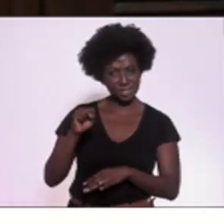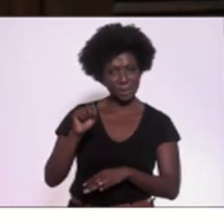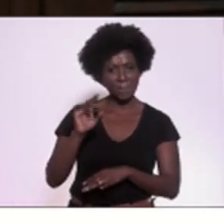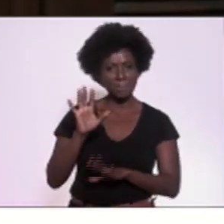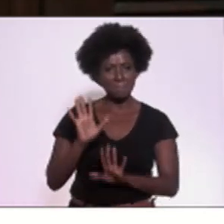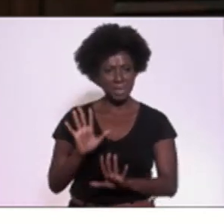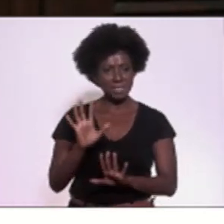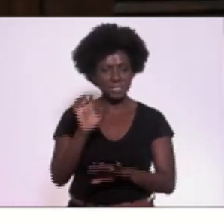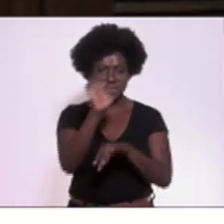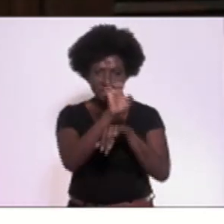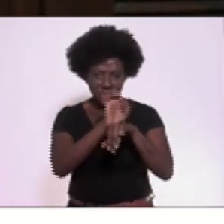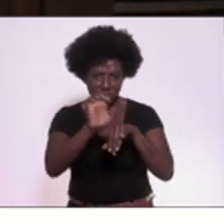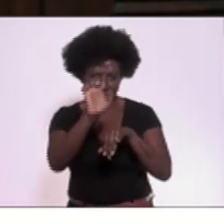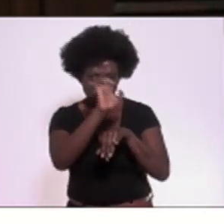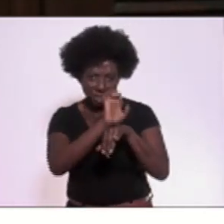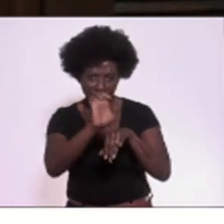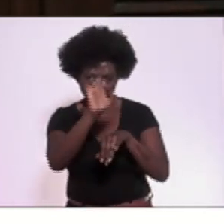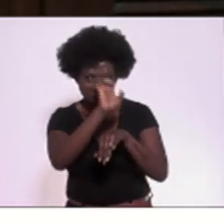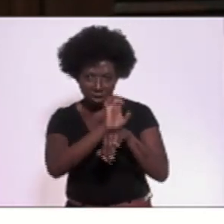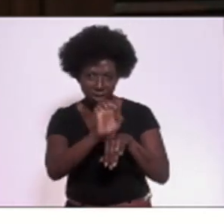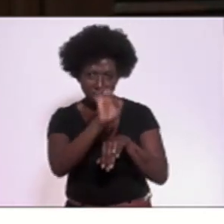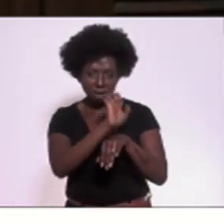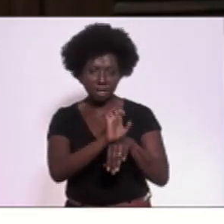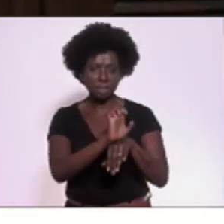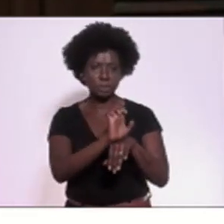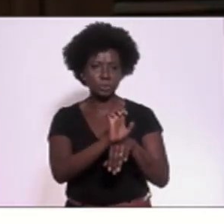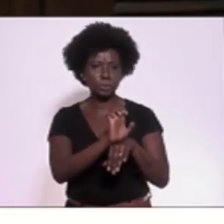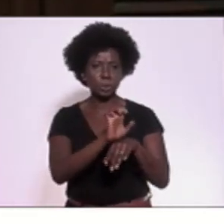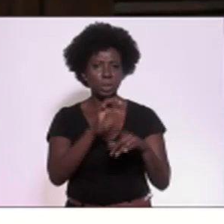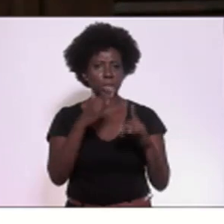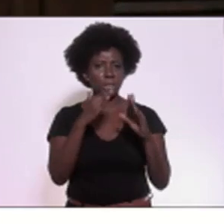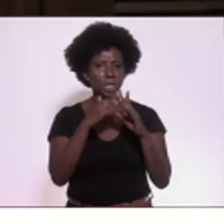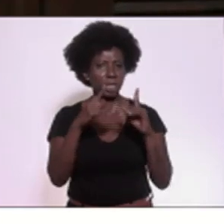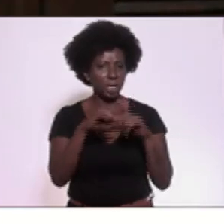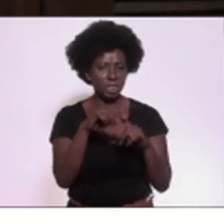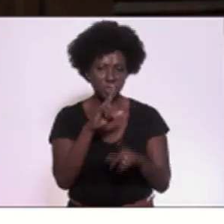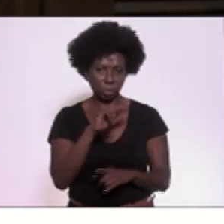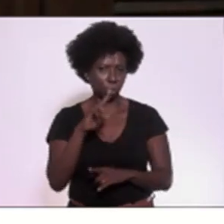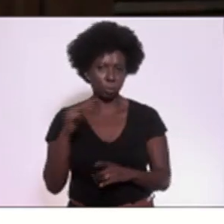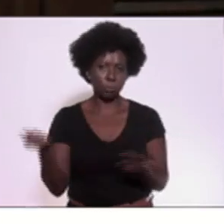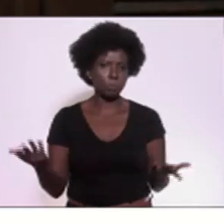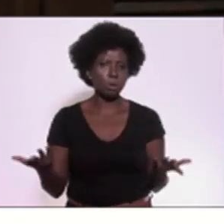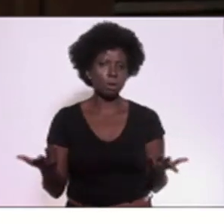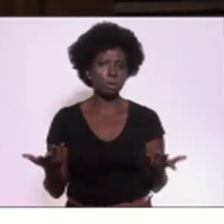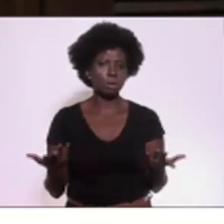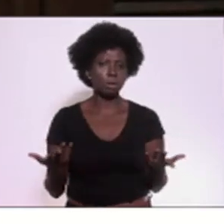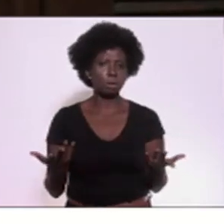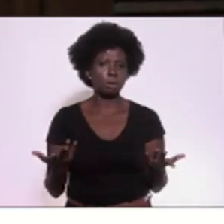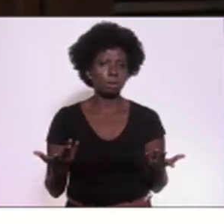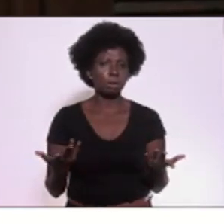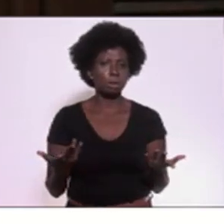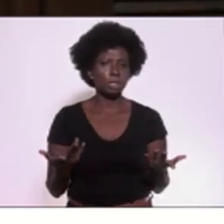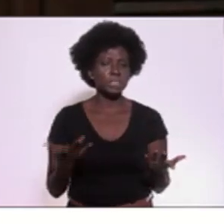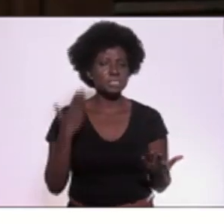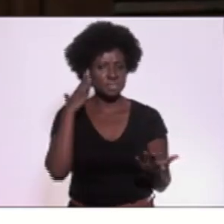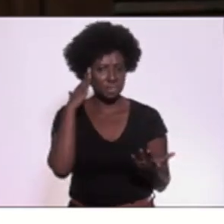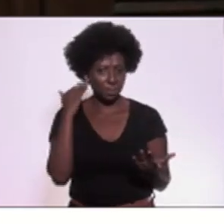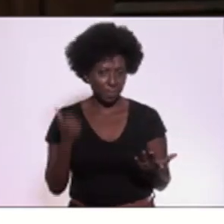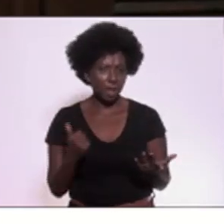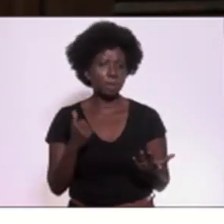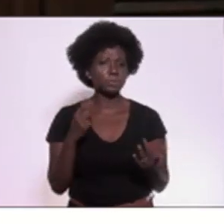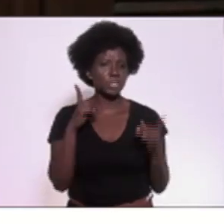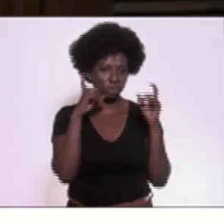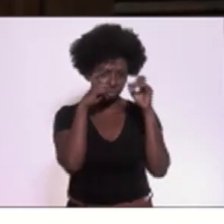deputado? Esse resultado produz elementos dramáticos nas sociedades, a gente já viu isso na história